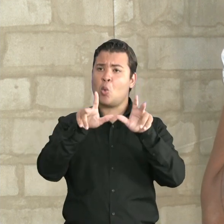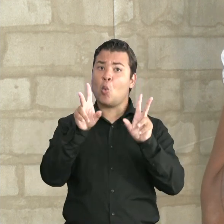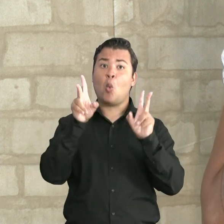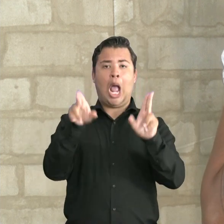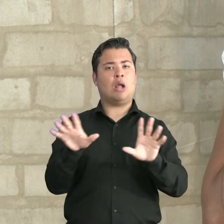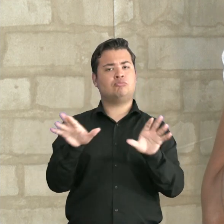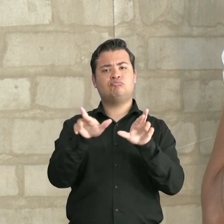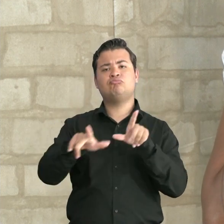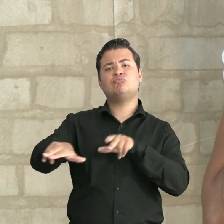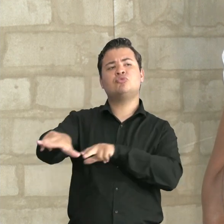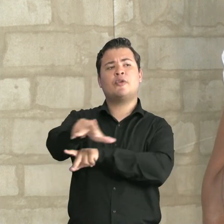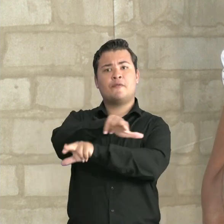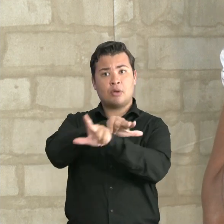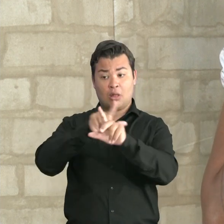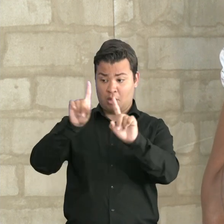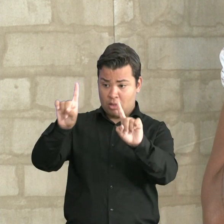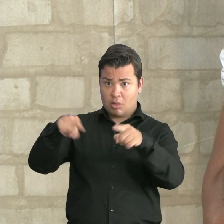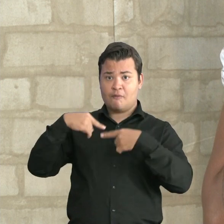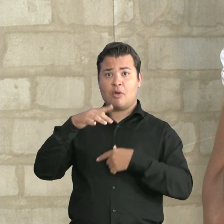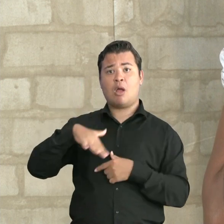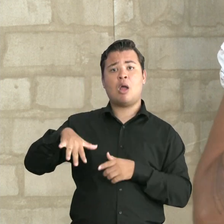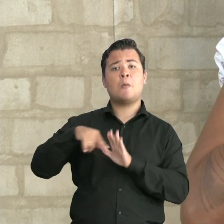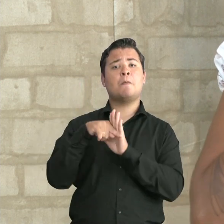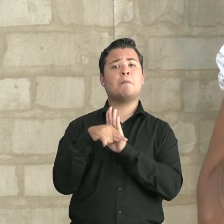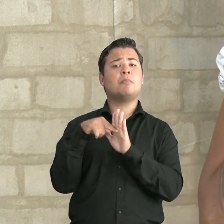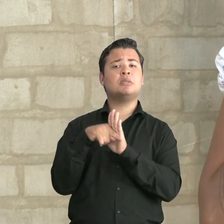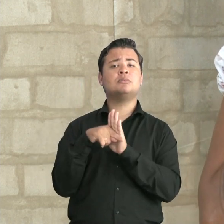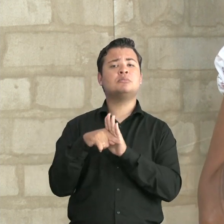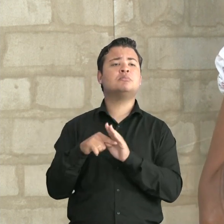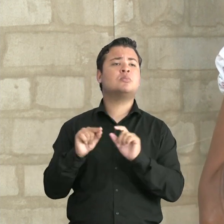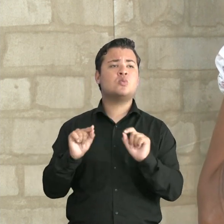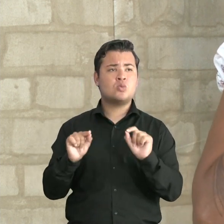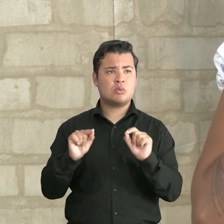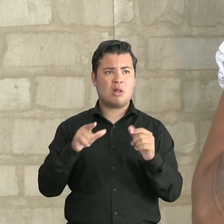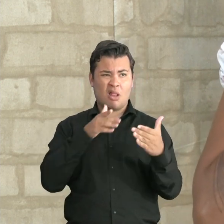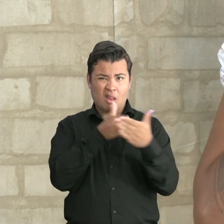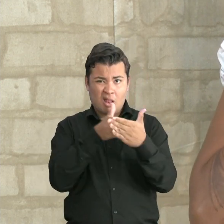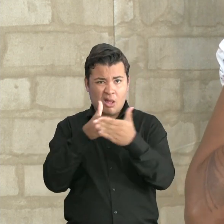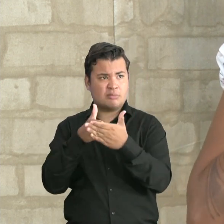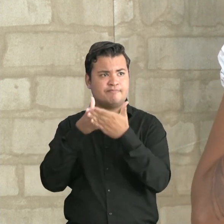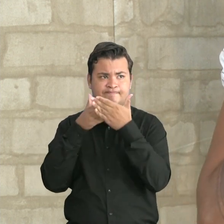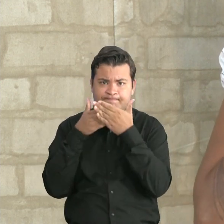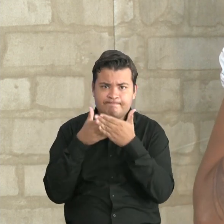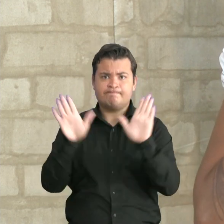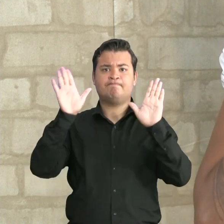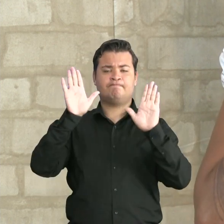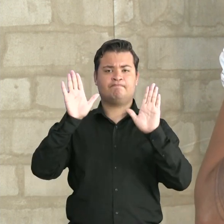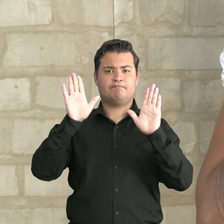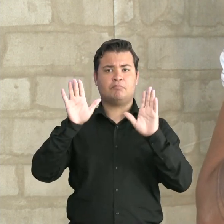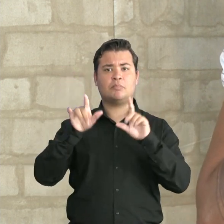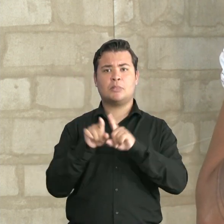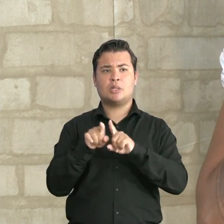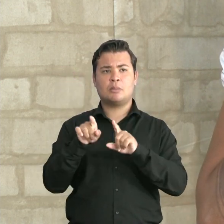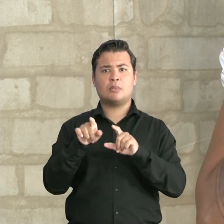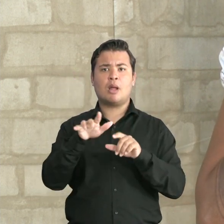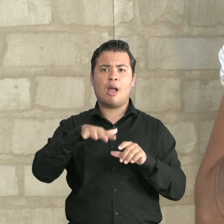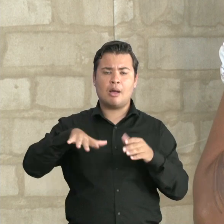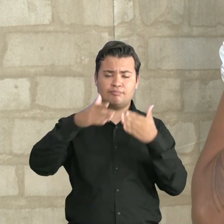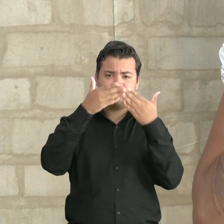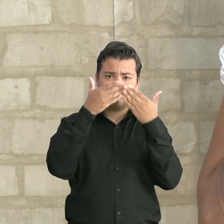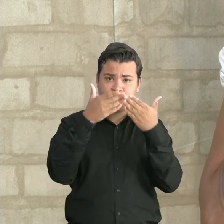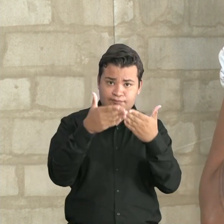o próprio campo da pesquisa a romper barreiras, a ampliar horizontes